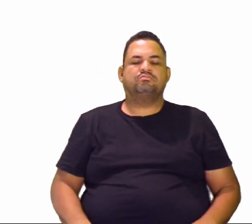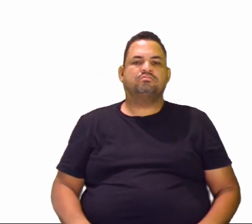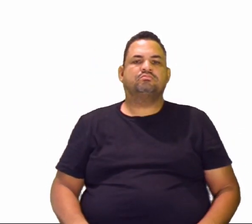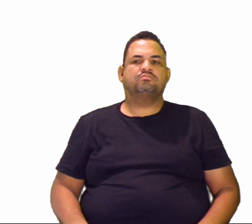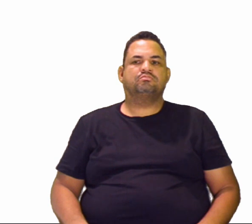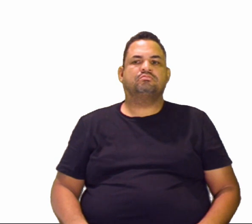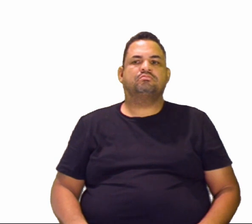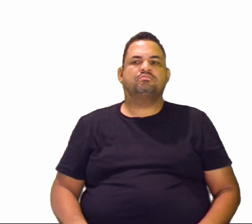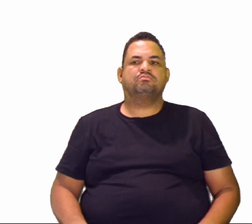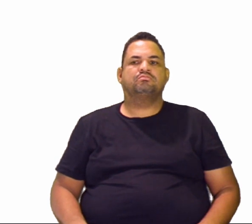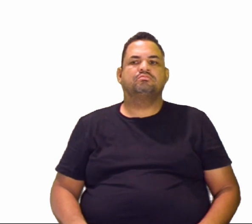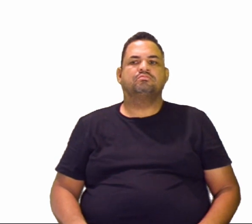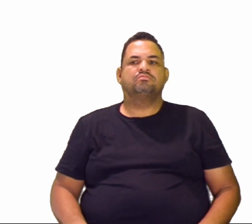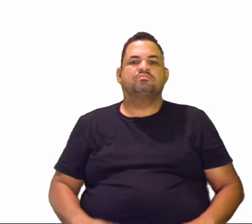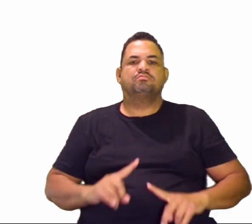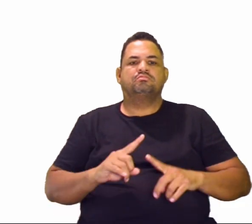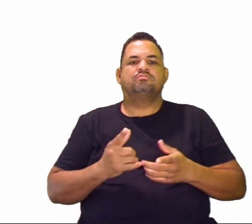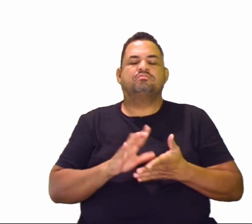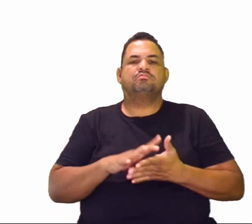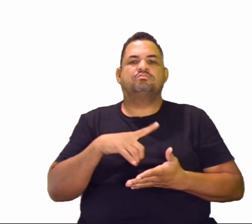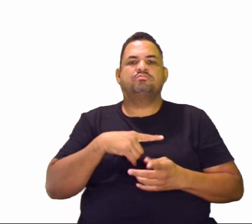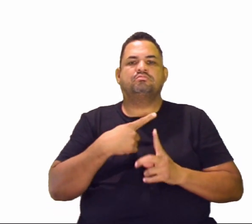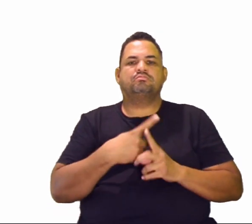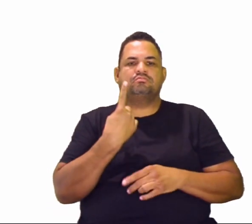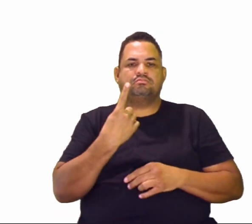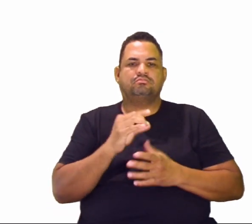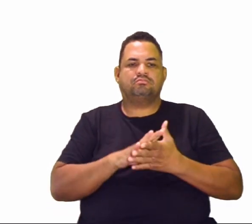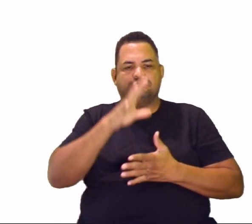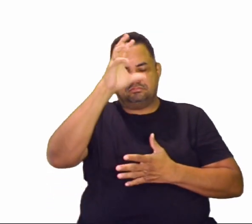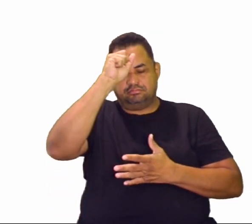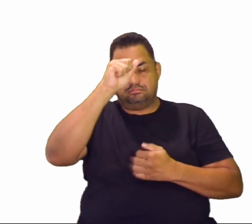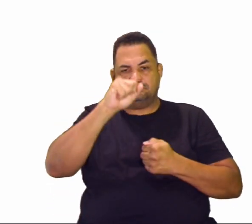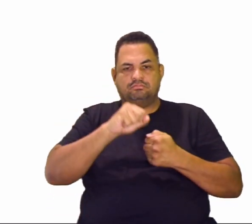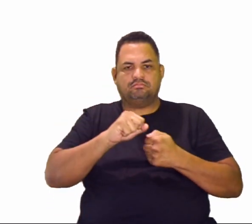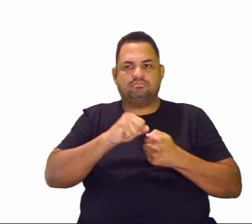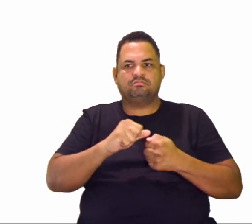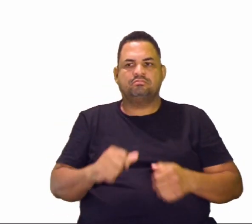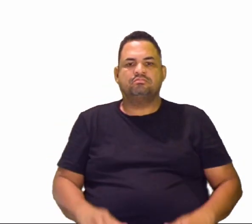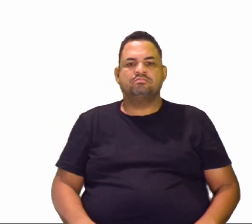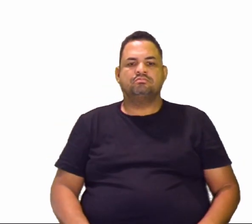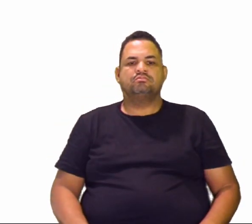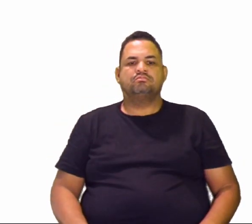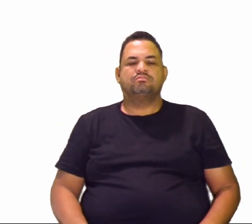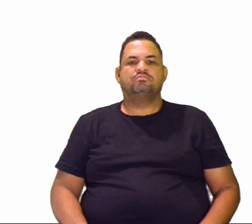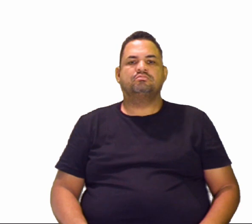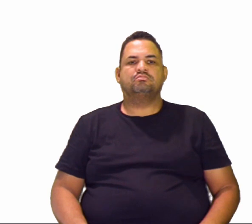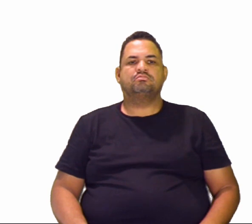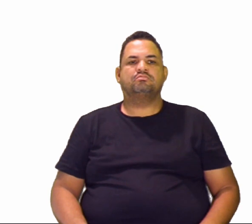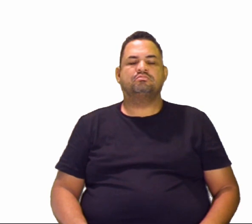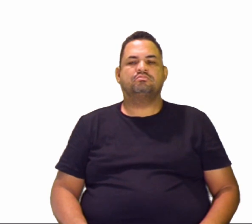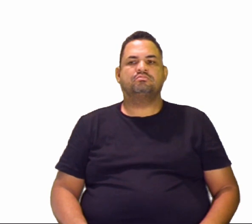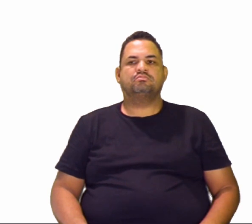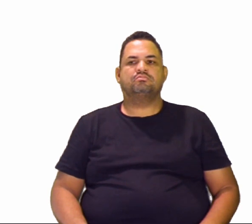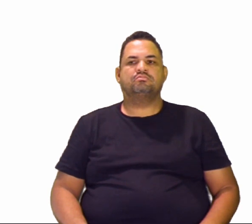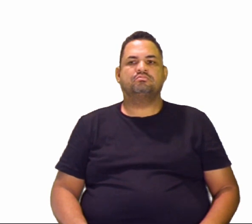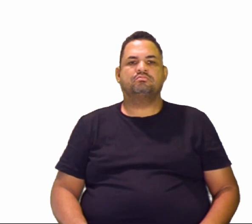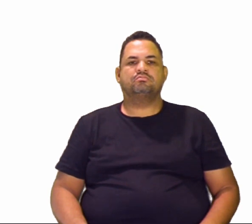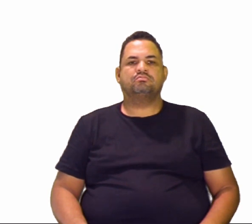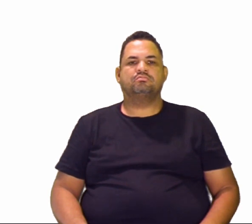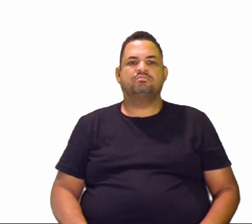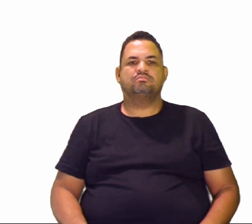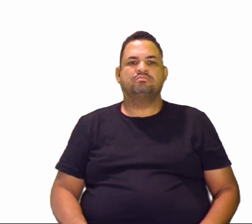mais um aprender fazendo para você. E olha lá que bacana, hein? Olha esse aqui, ó.